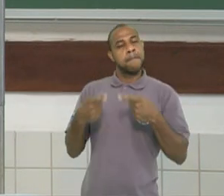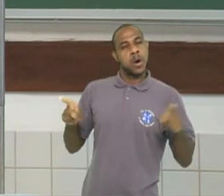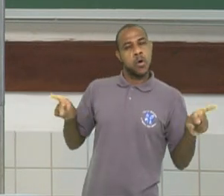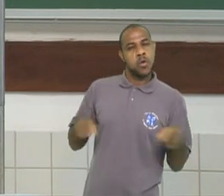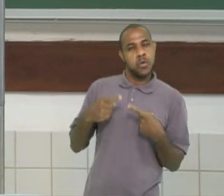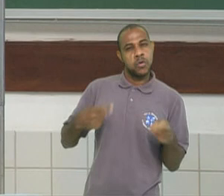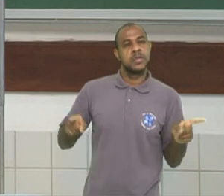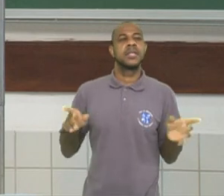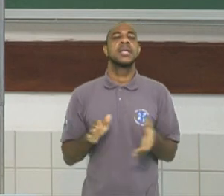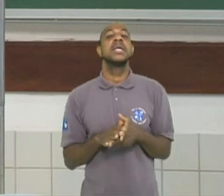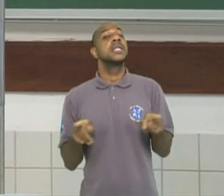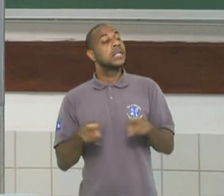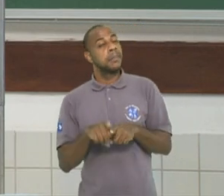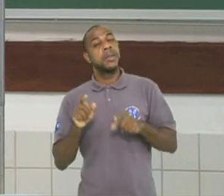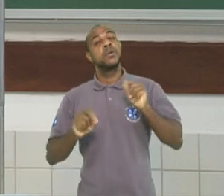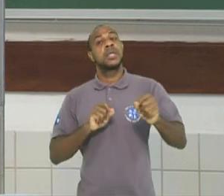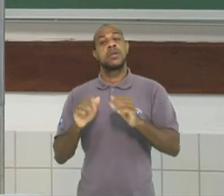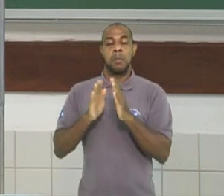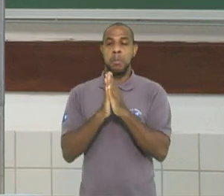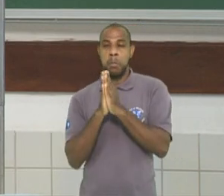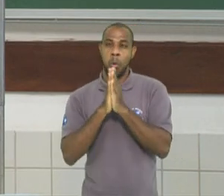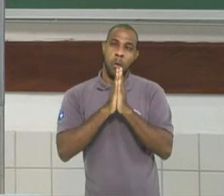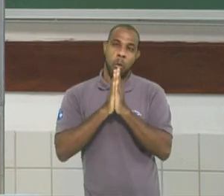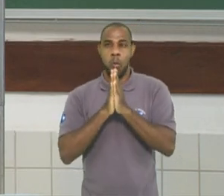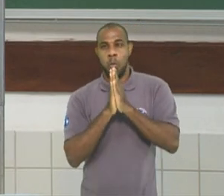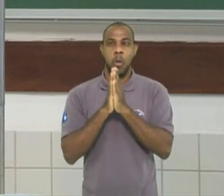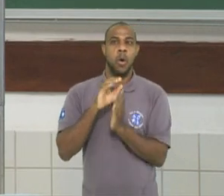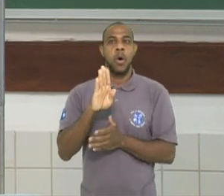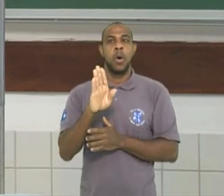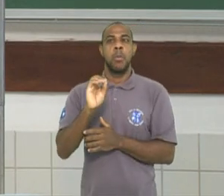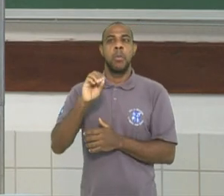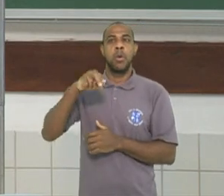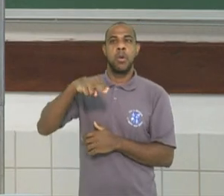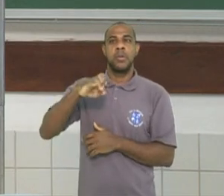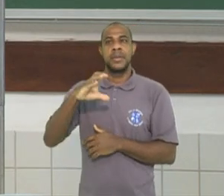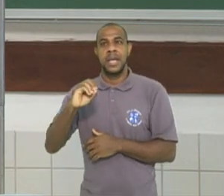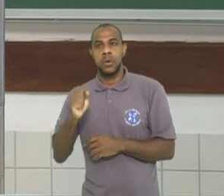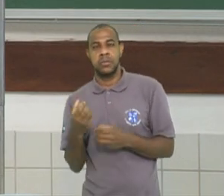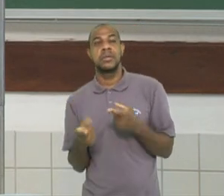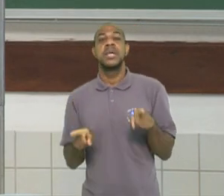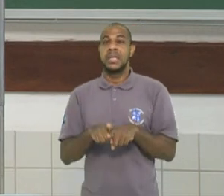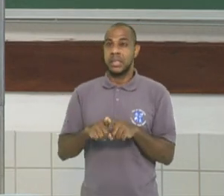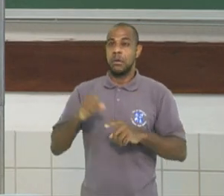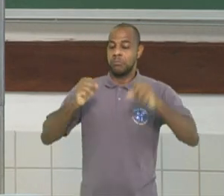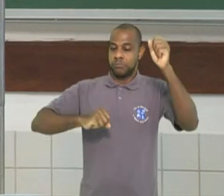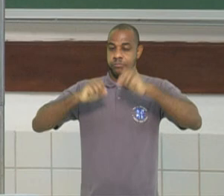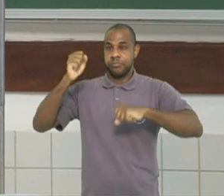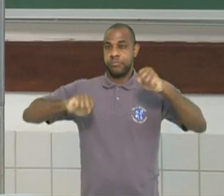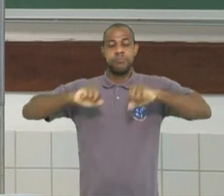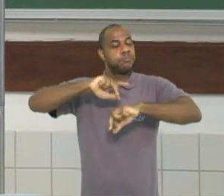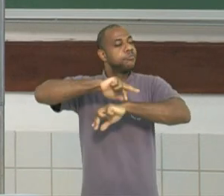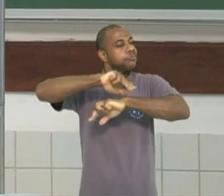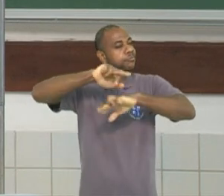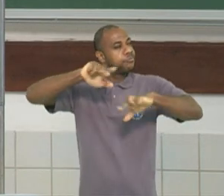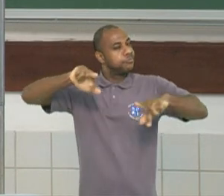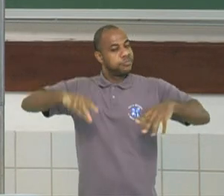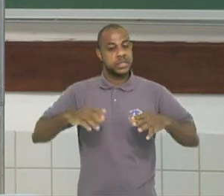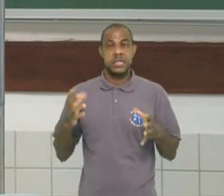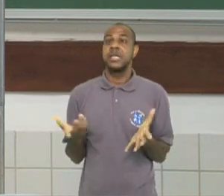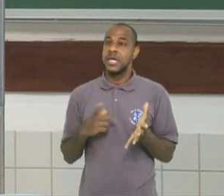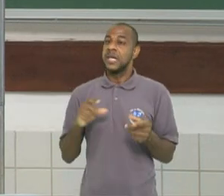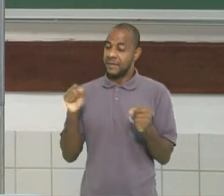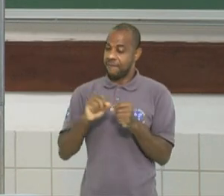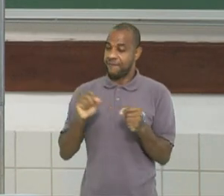de música e inclusive de bonecos Então existe uma empresa uma indústria em gigantesca em torno de tudo o que que é